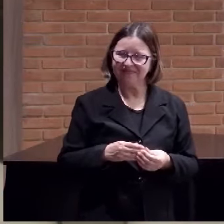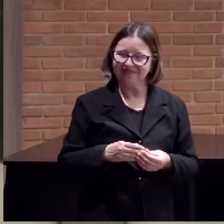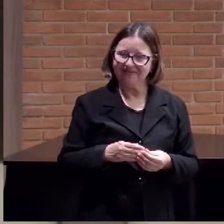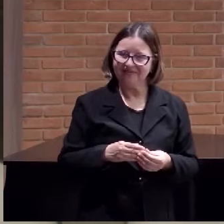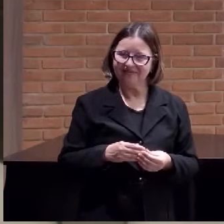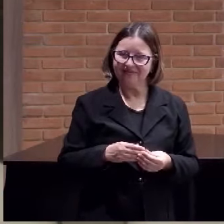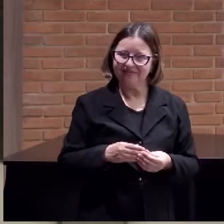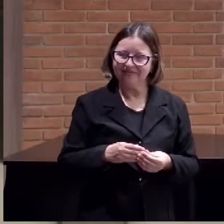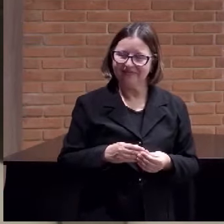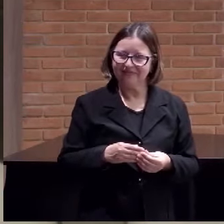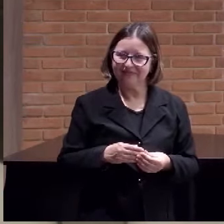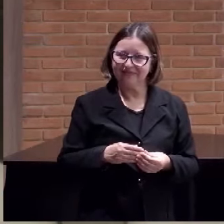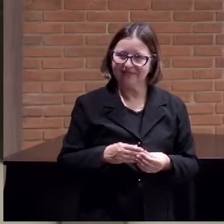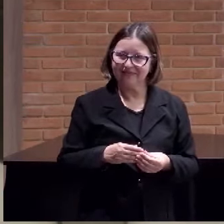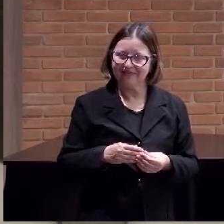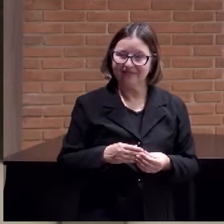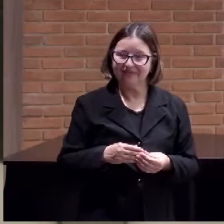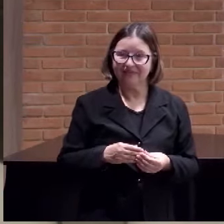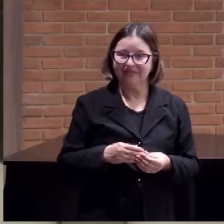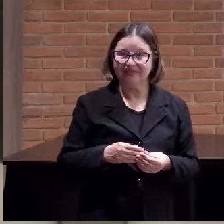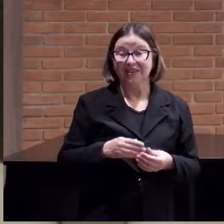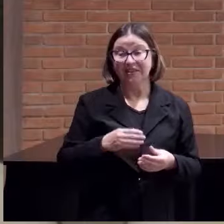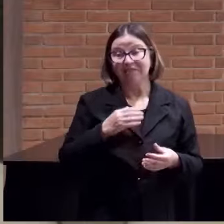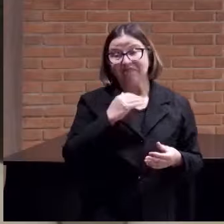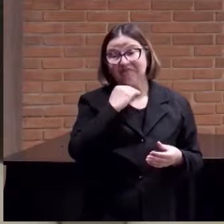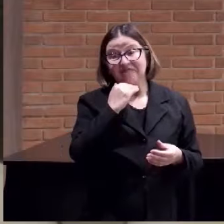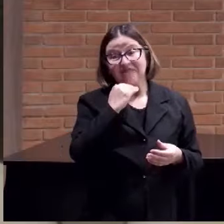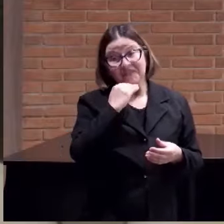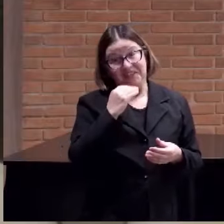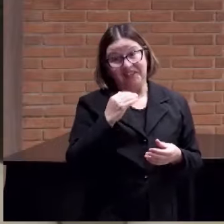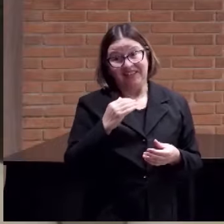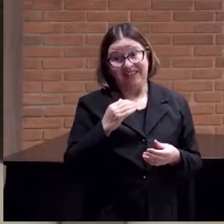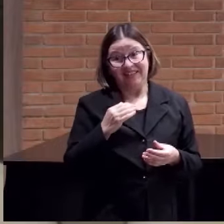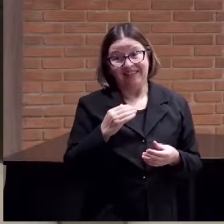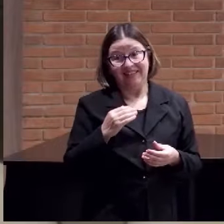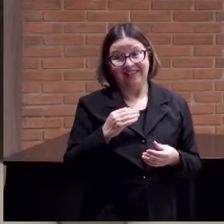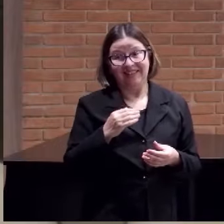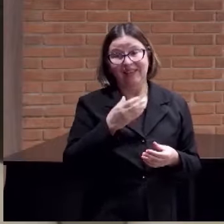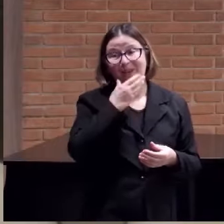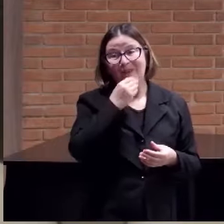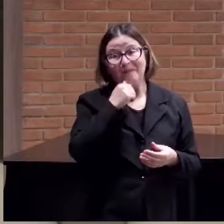Ele inclui o masculino, o feminino e o neutro.